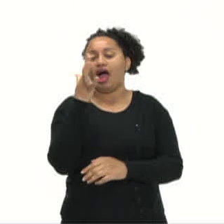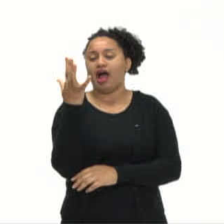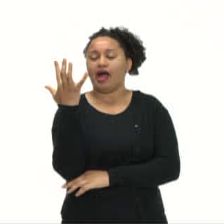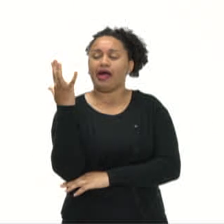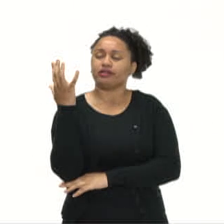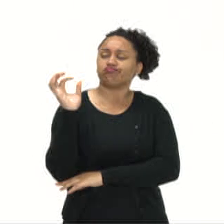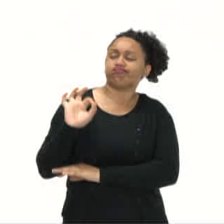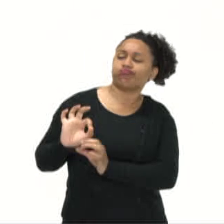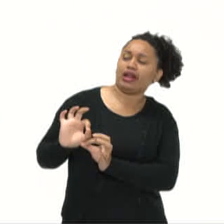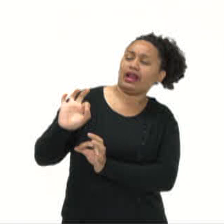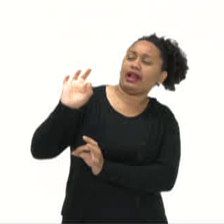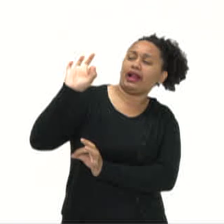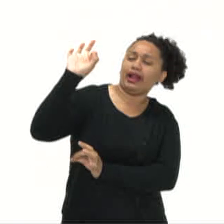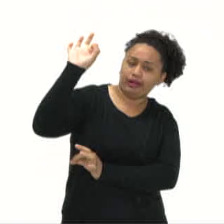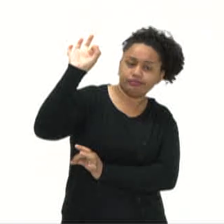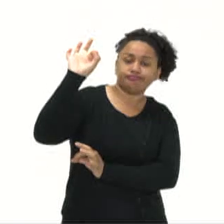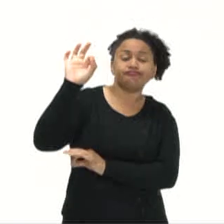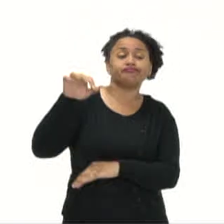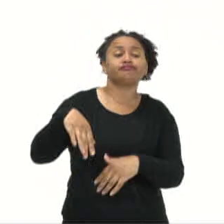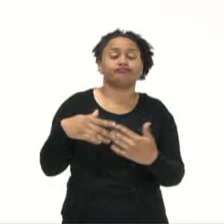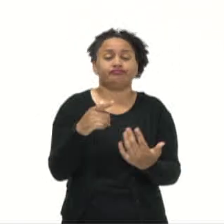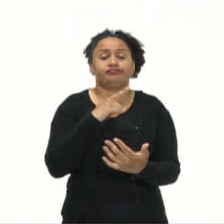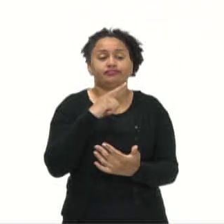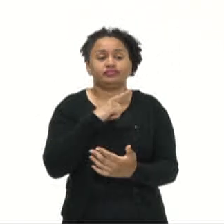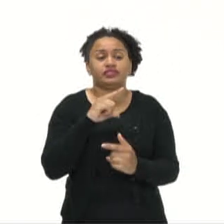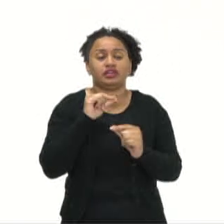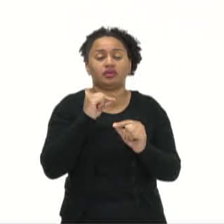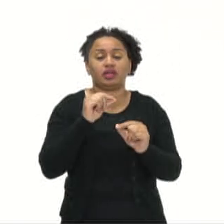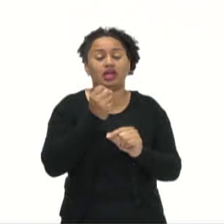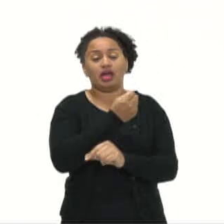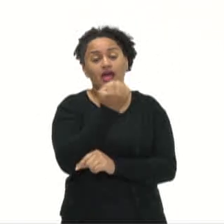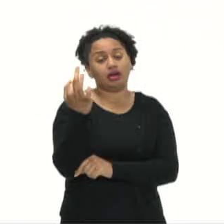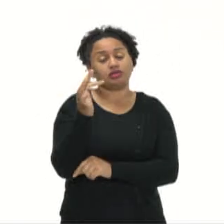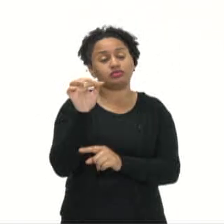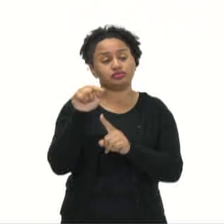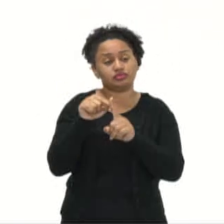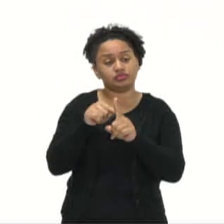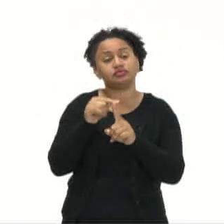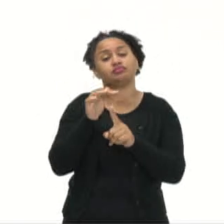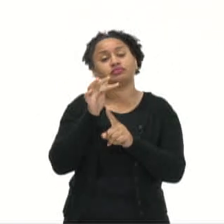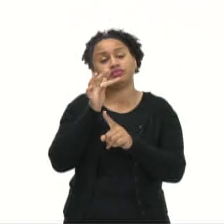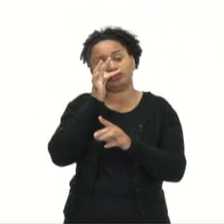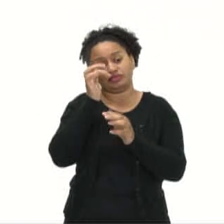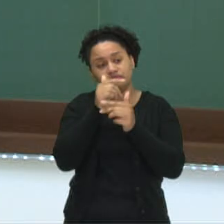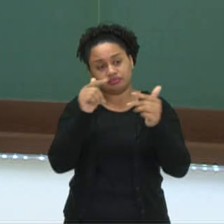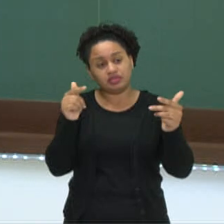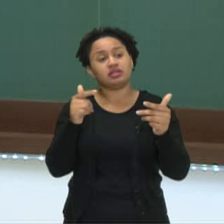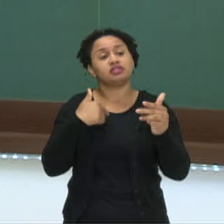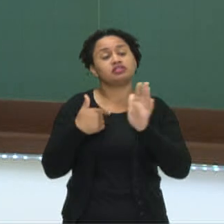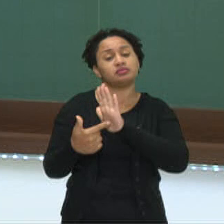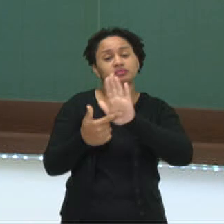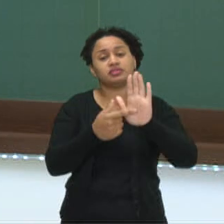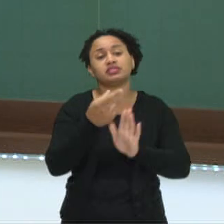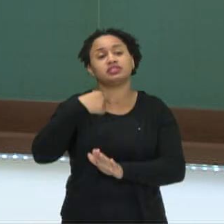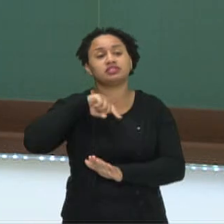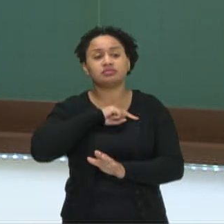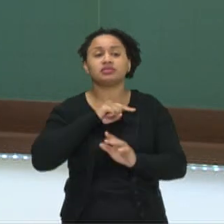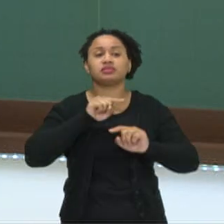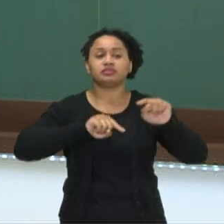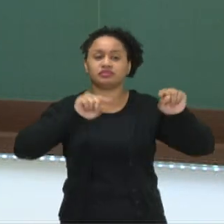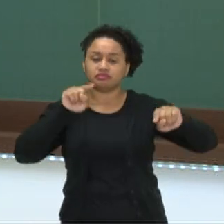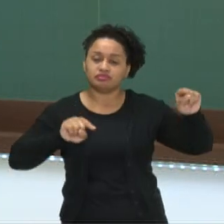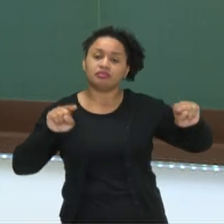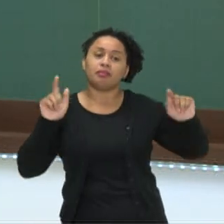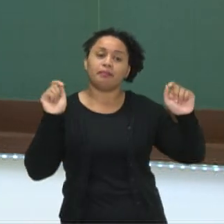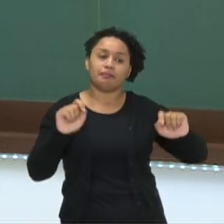né? E aqui a gente tem algumas plantas angiospermas revelando para nós, então, essa questão da diversidade do tamanho, que